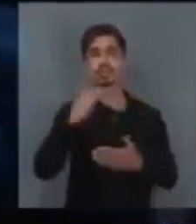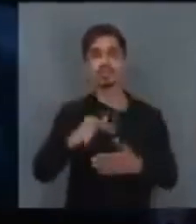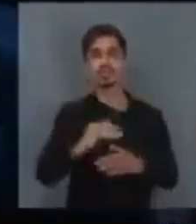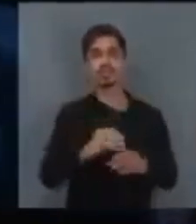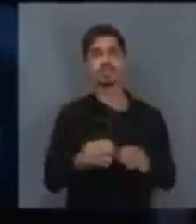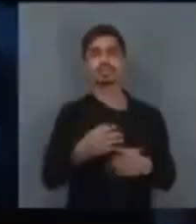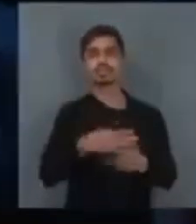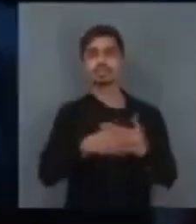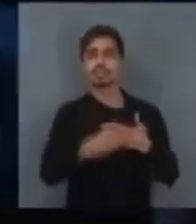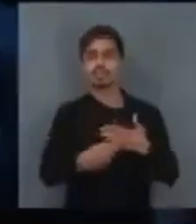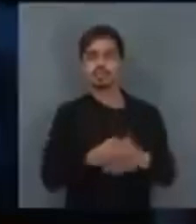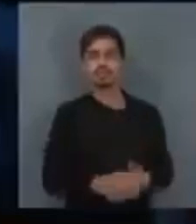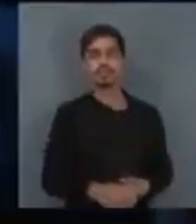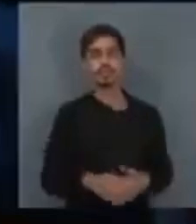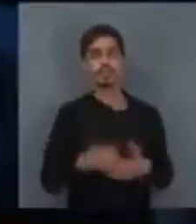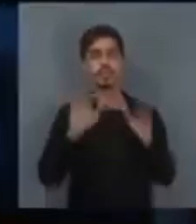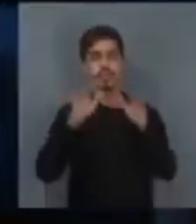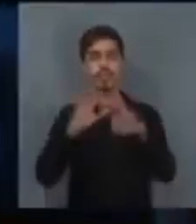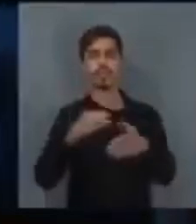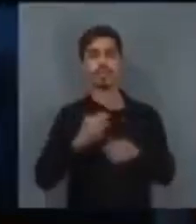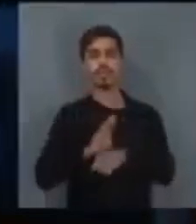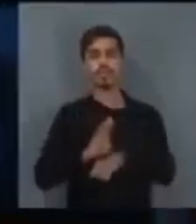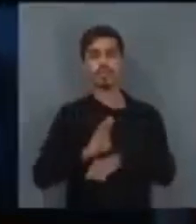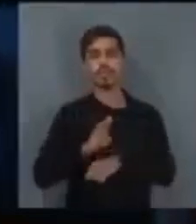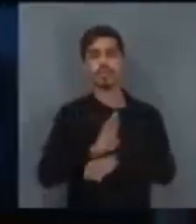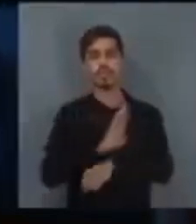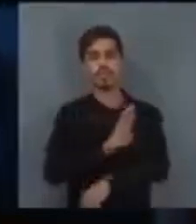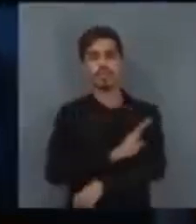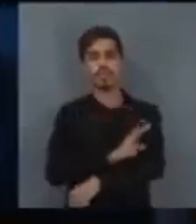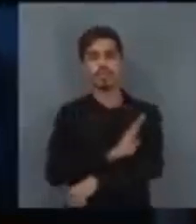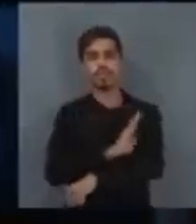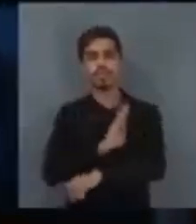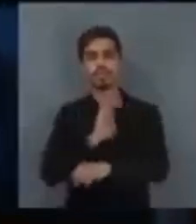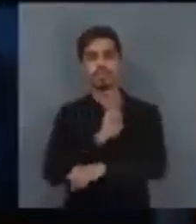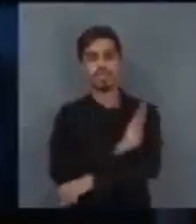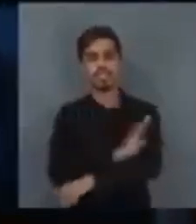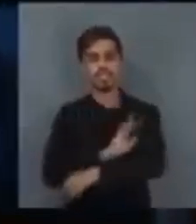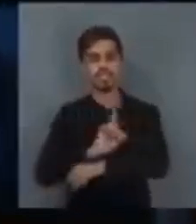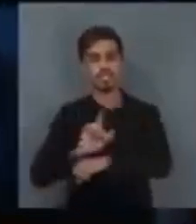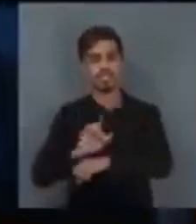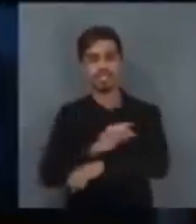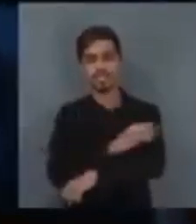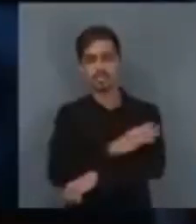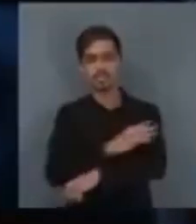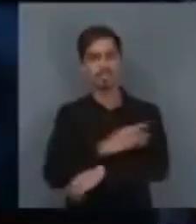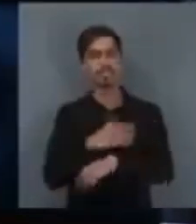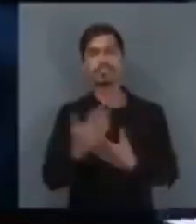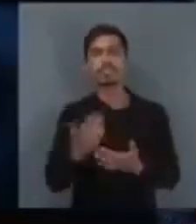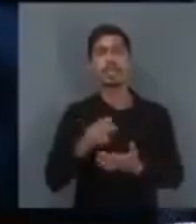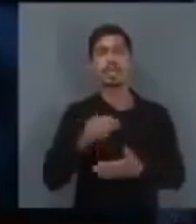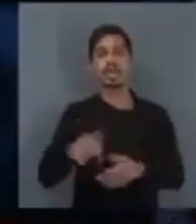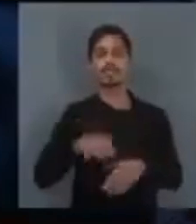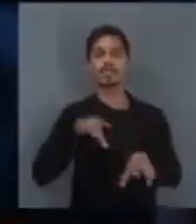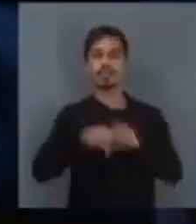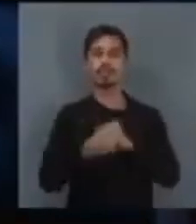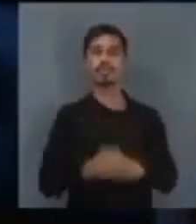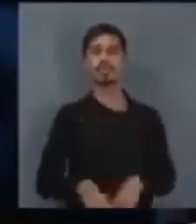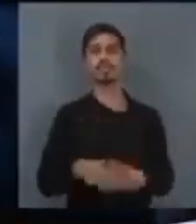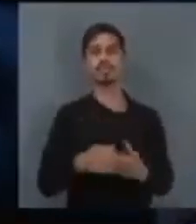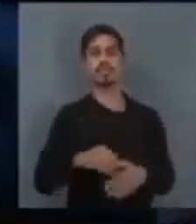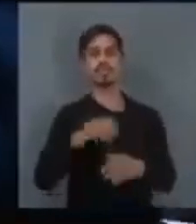em Biologia e especialista em controle de políticas públicas. Na década de